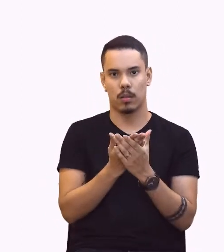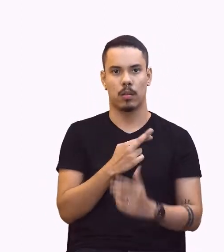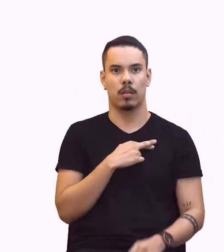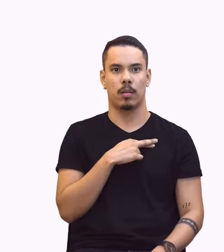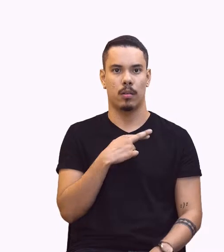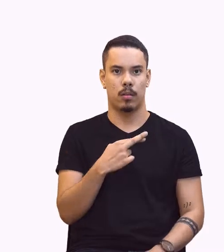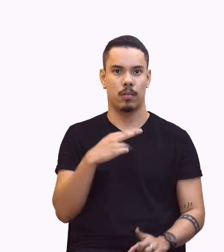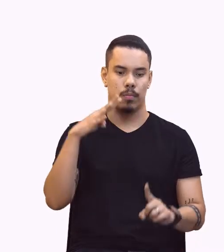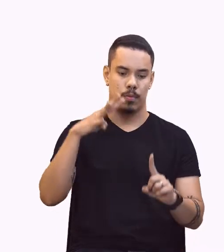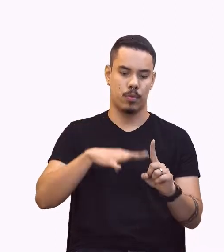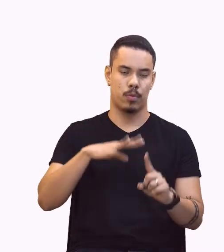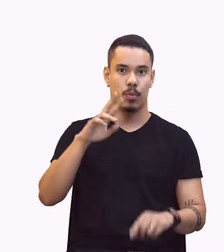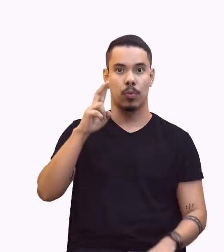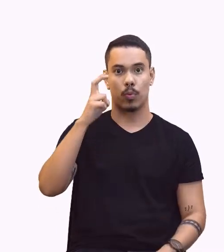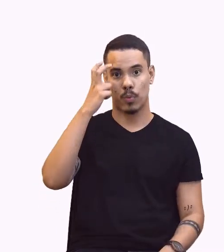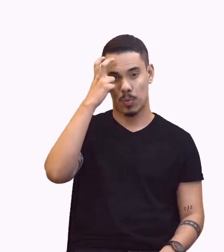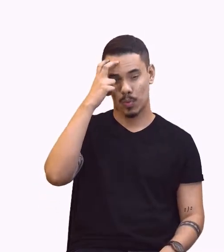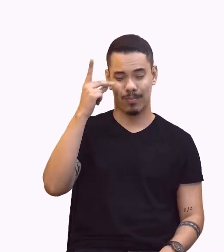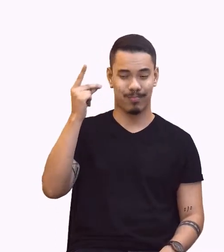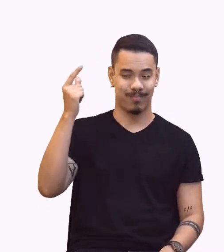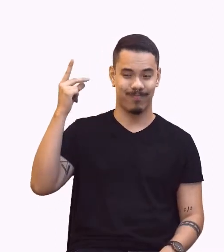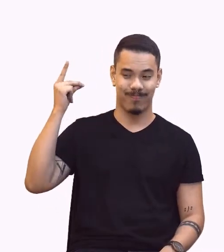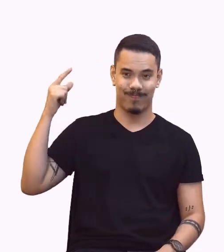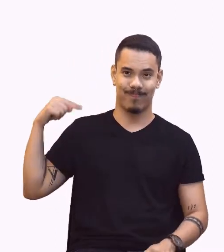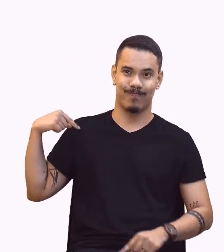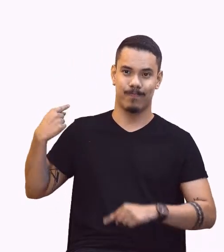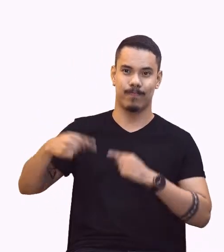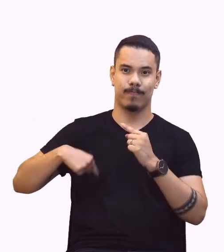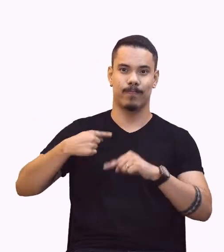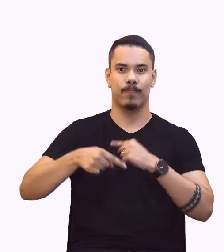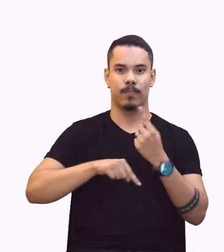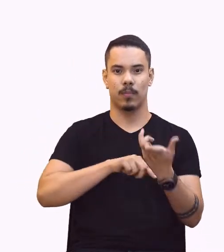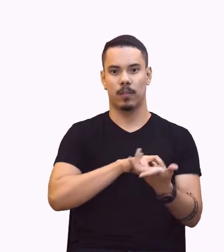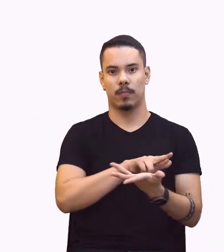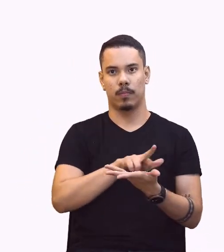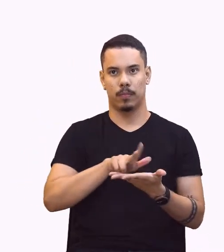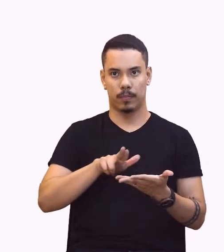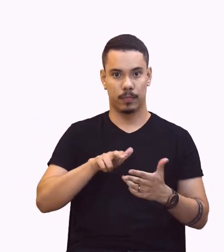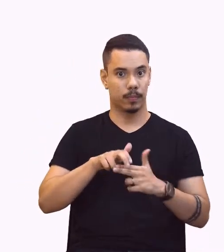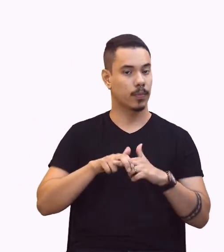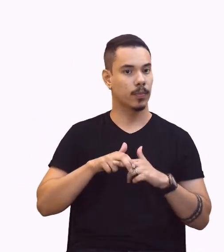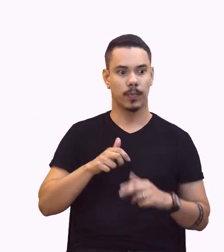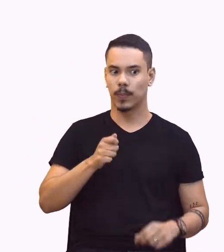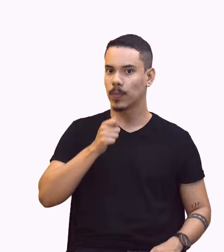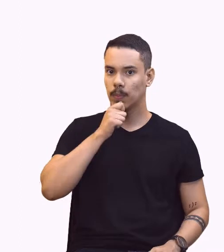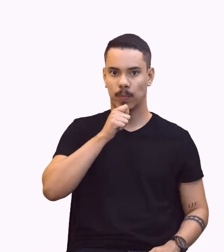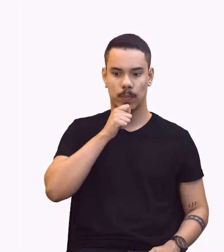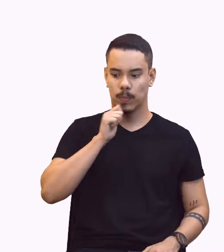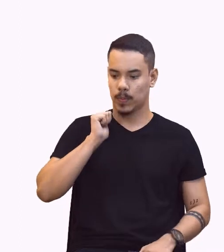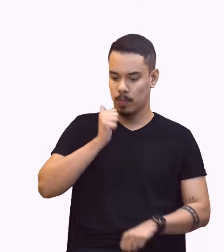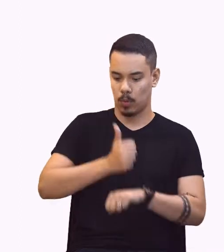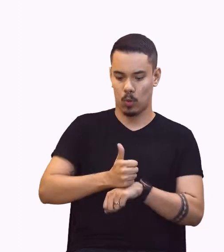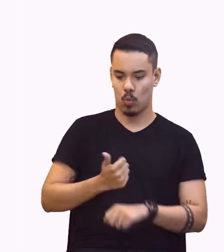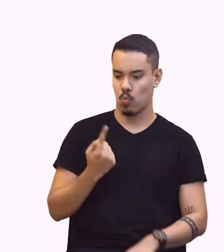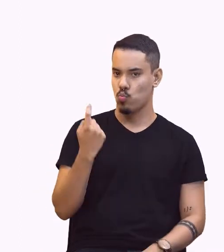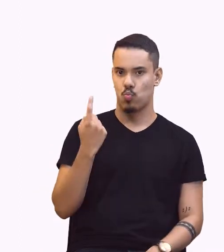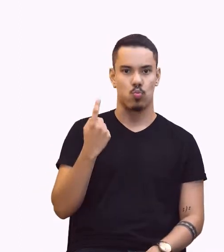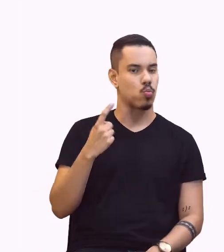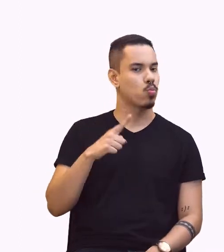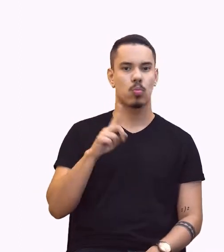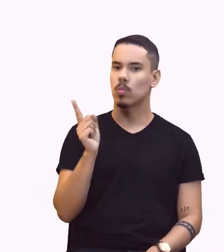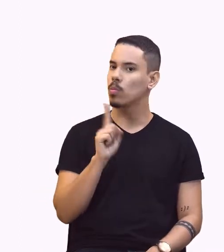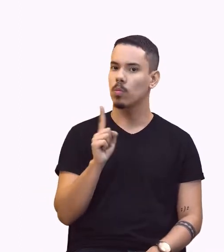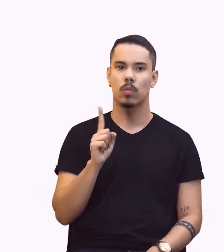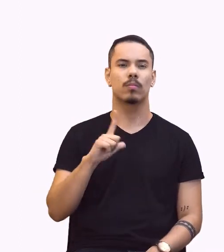de culturas antigas, das mais diversas. Então não há a predominância de uma única religião.